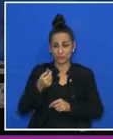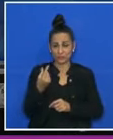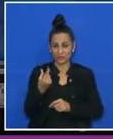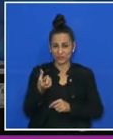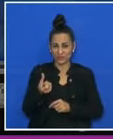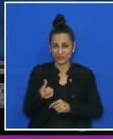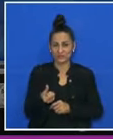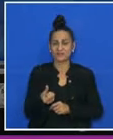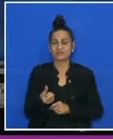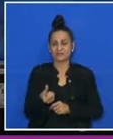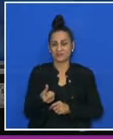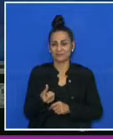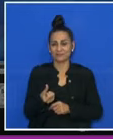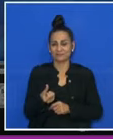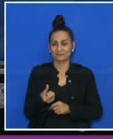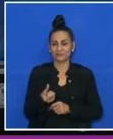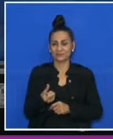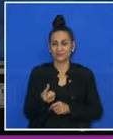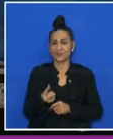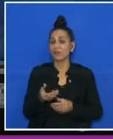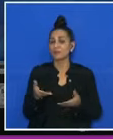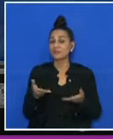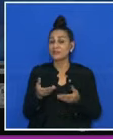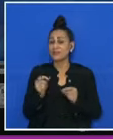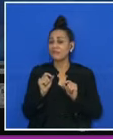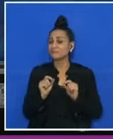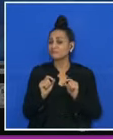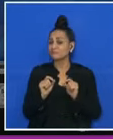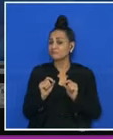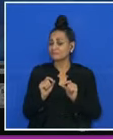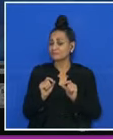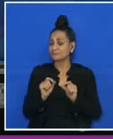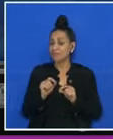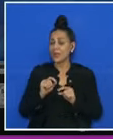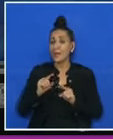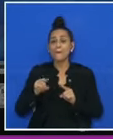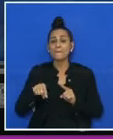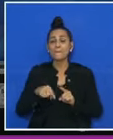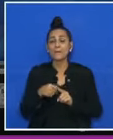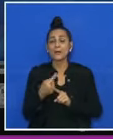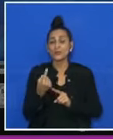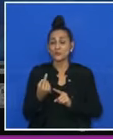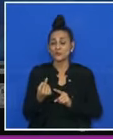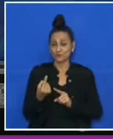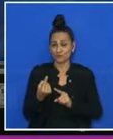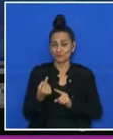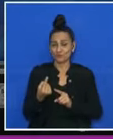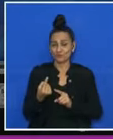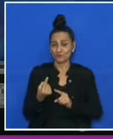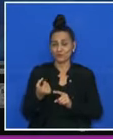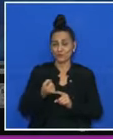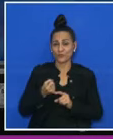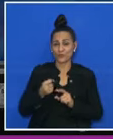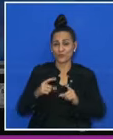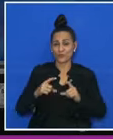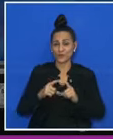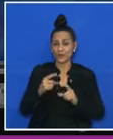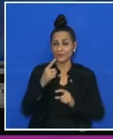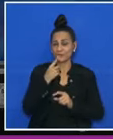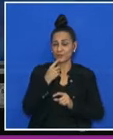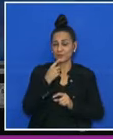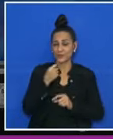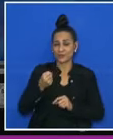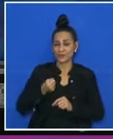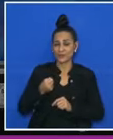16. O que será que vem por aí? Mais um número chegando. Bola vermelha, número